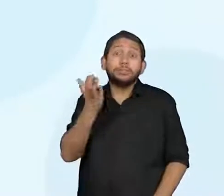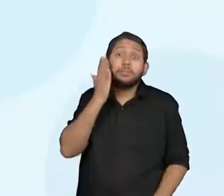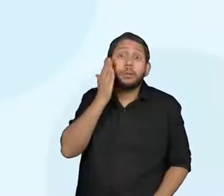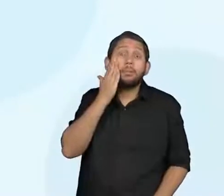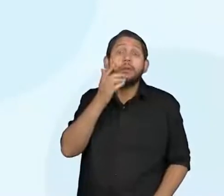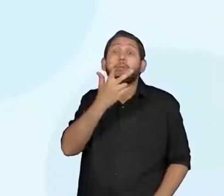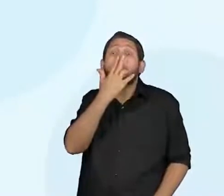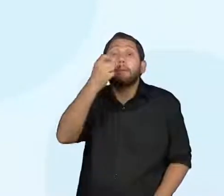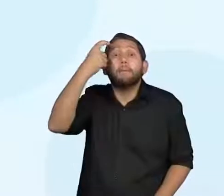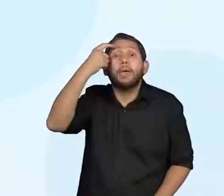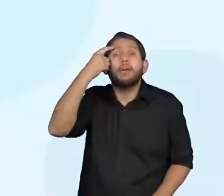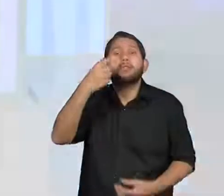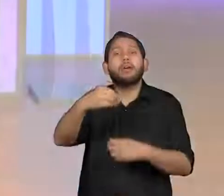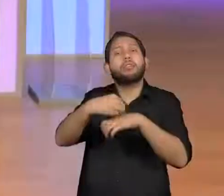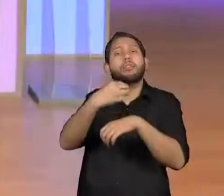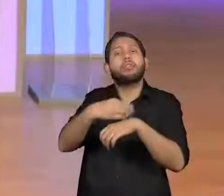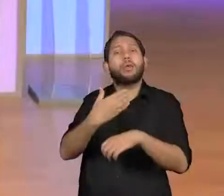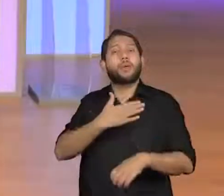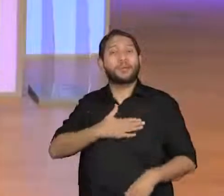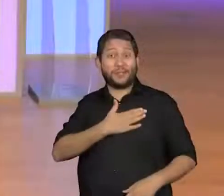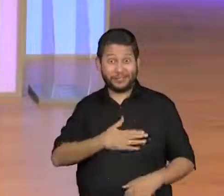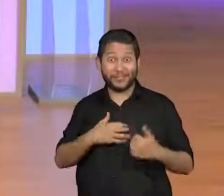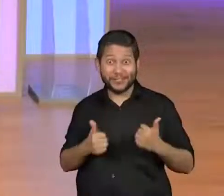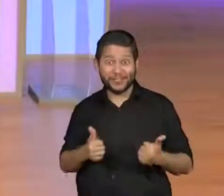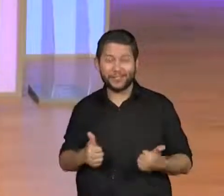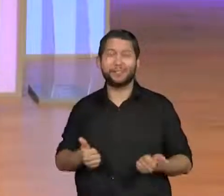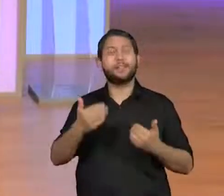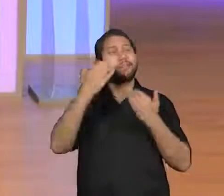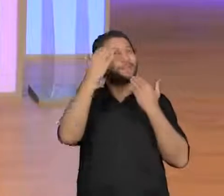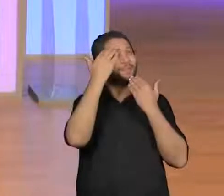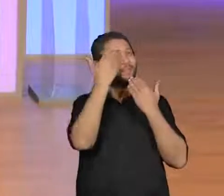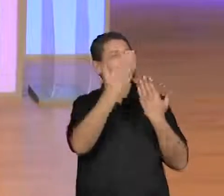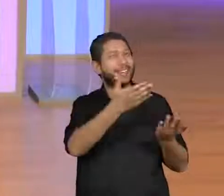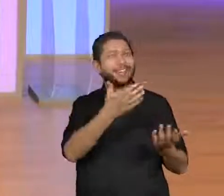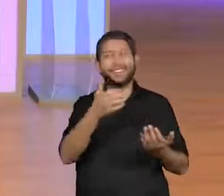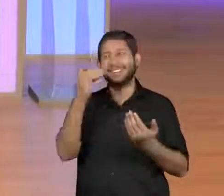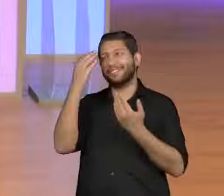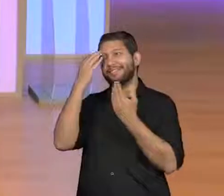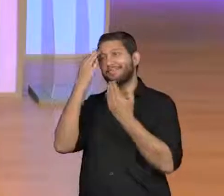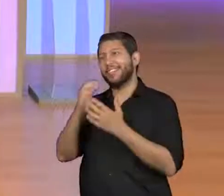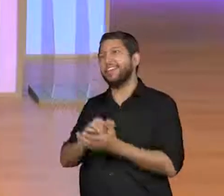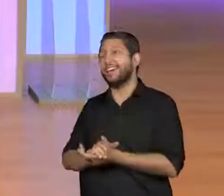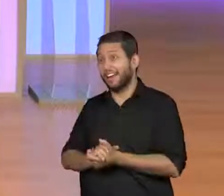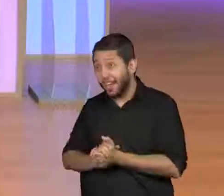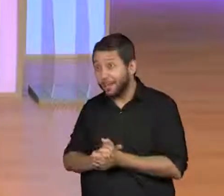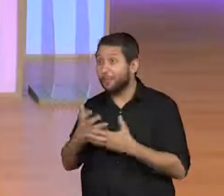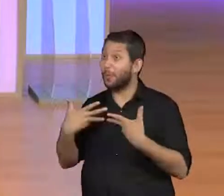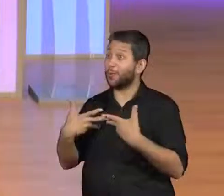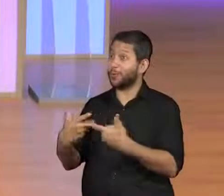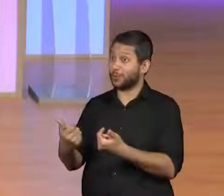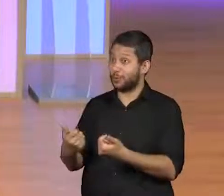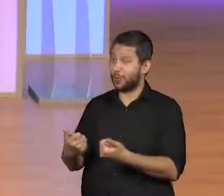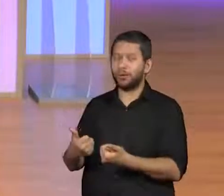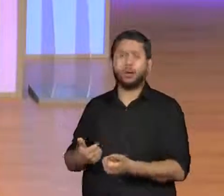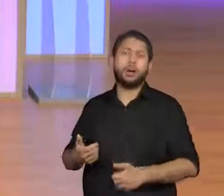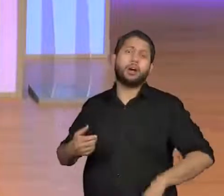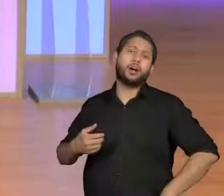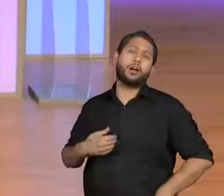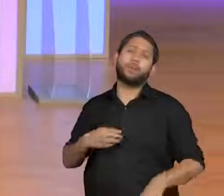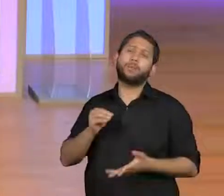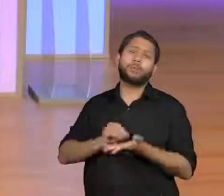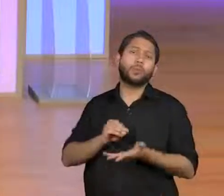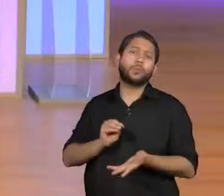vocês acharam desse vídeo que vocês assistiram. Muito obrigada, professora Genô. Eu que agradeço pelo convite, Pro. Só faltou, assim,